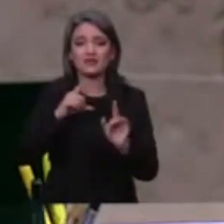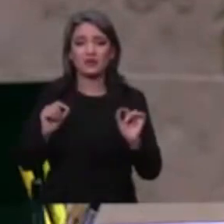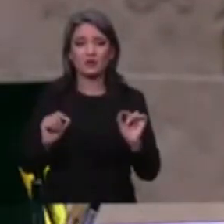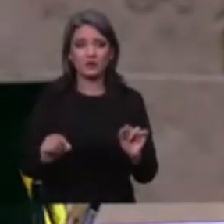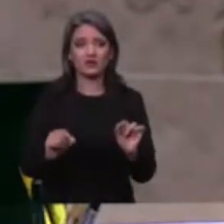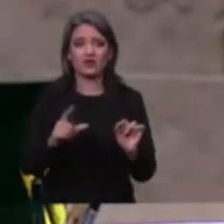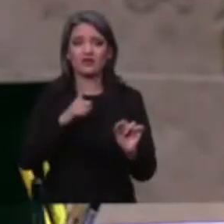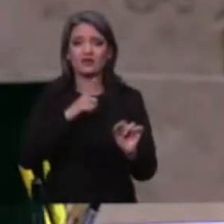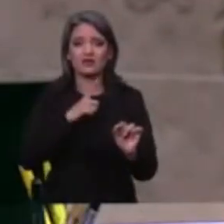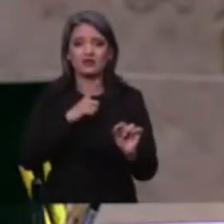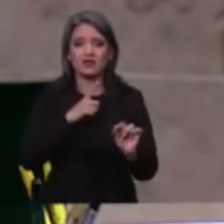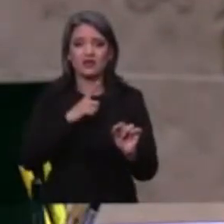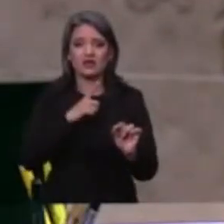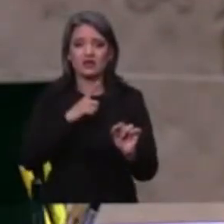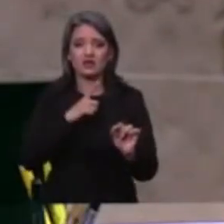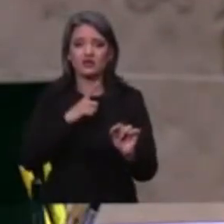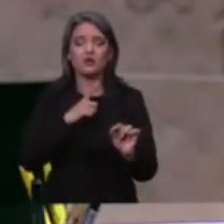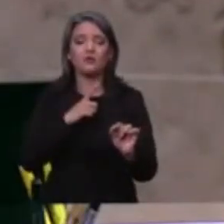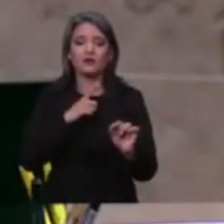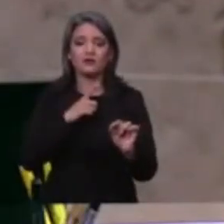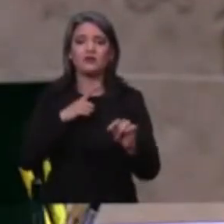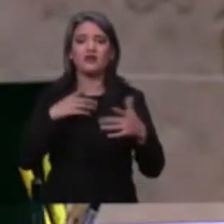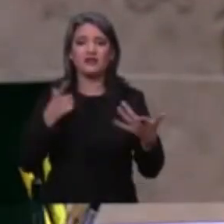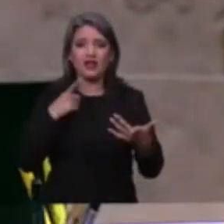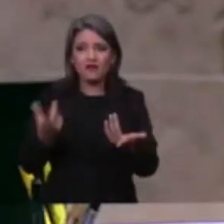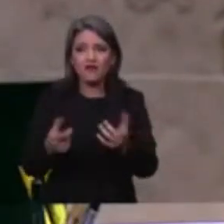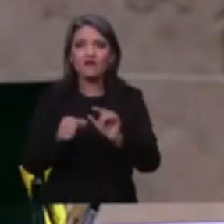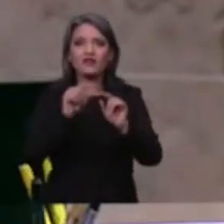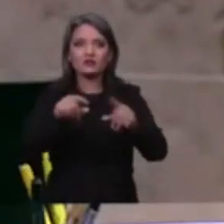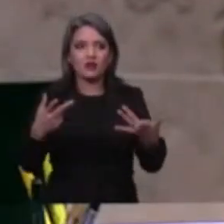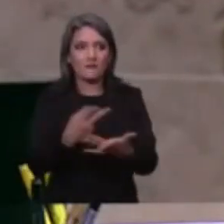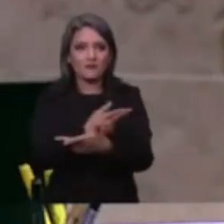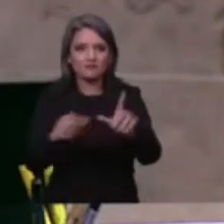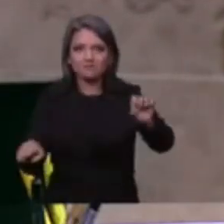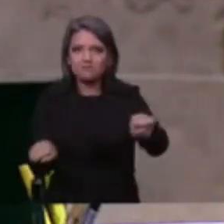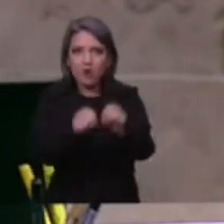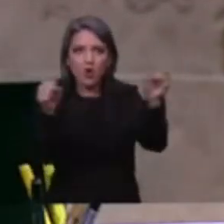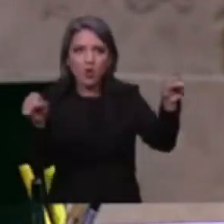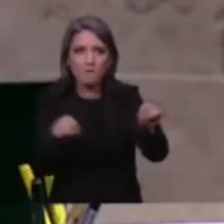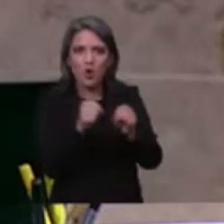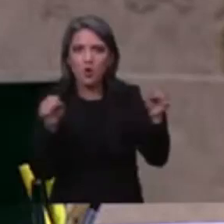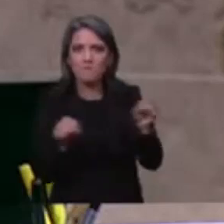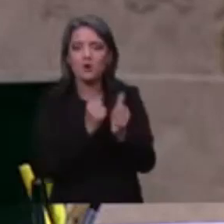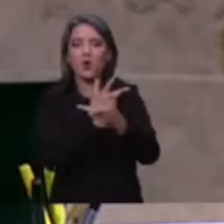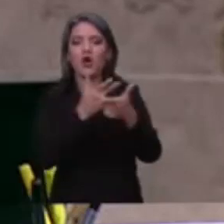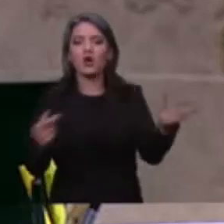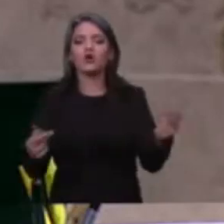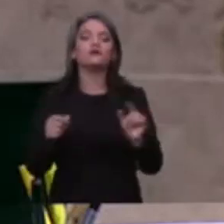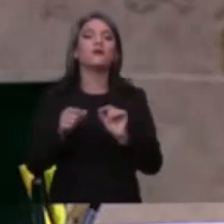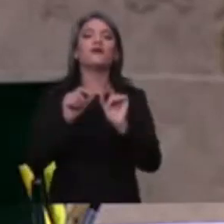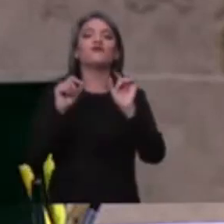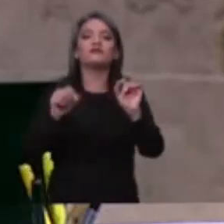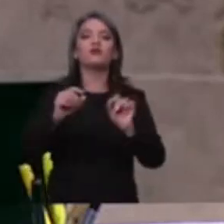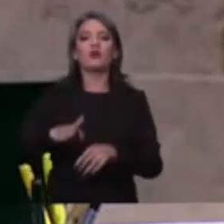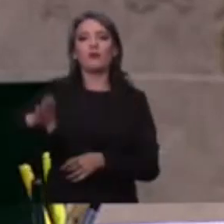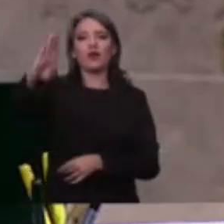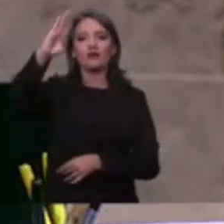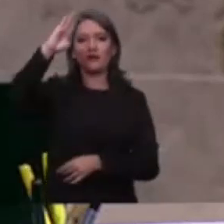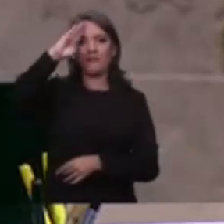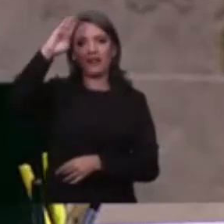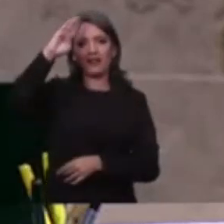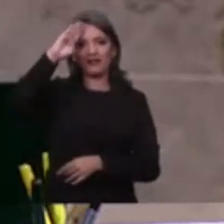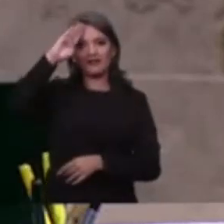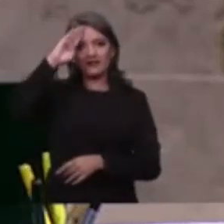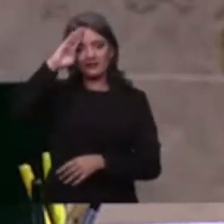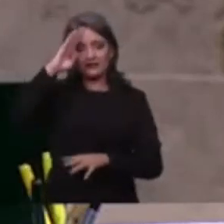Bárbara, concorreu para a depredação do patrimônio tombado na tentativa de provocar a ação das Forças Armadas